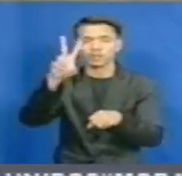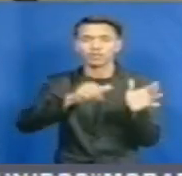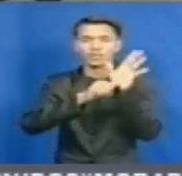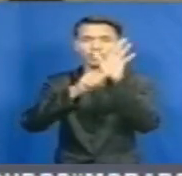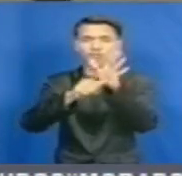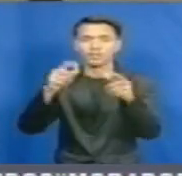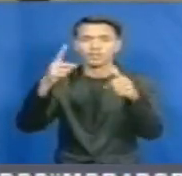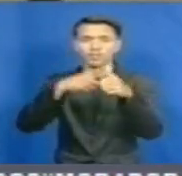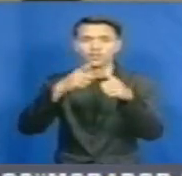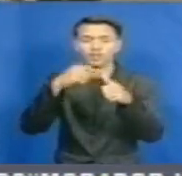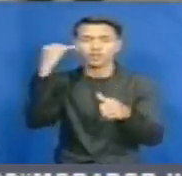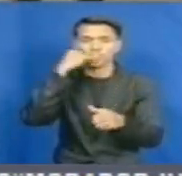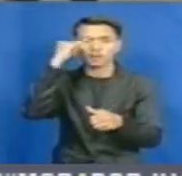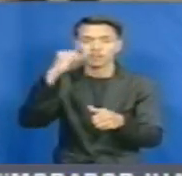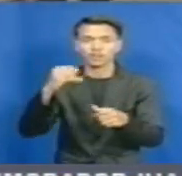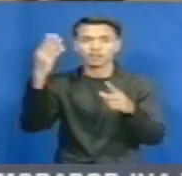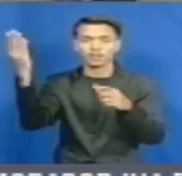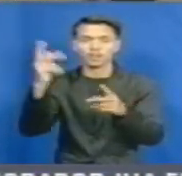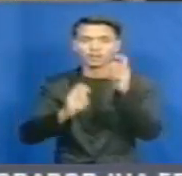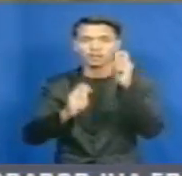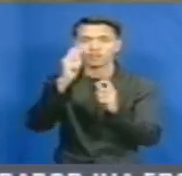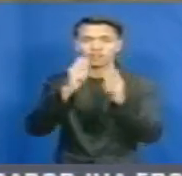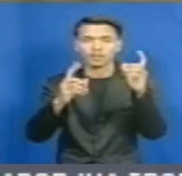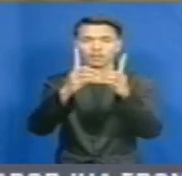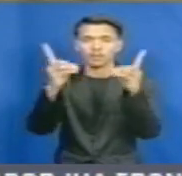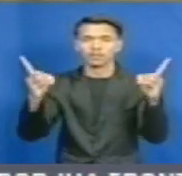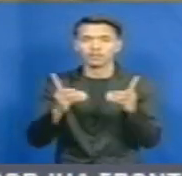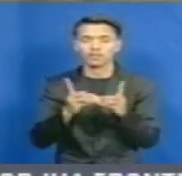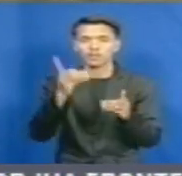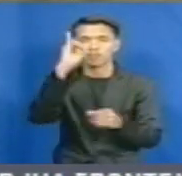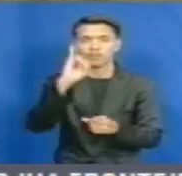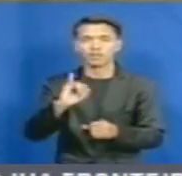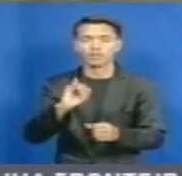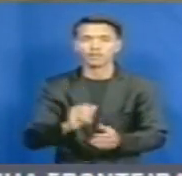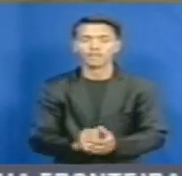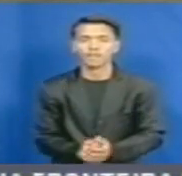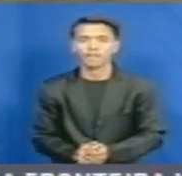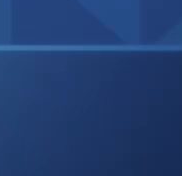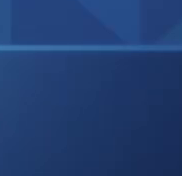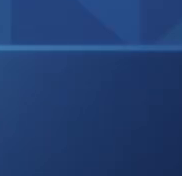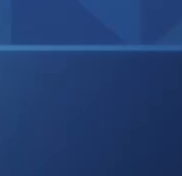apresenta para primeiro interrogatório e a Tribunal Distrital dele. João da Costa ba RTTL.